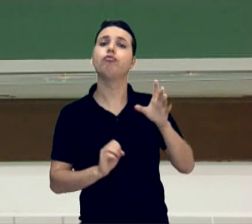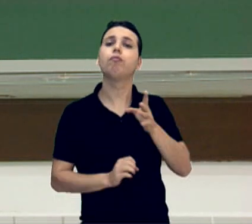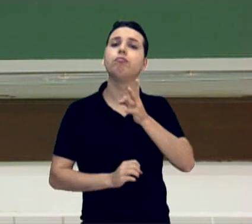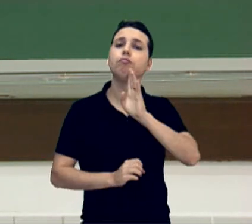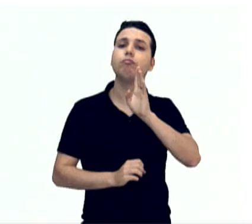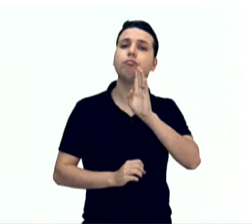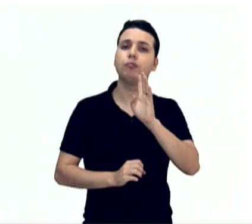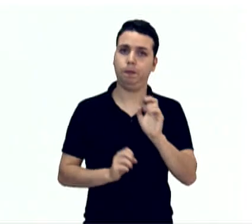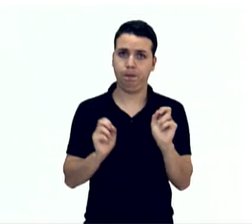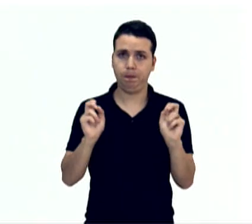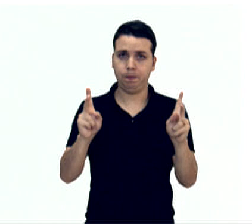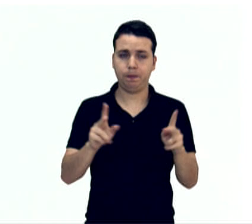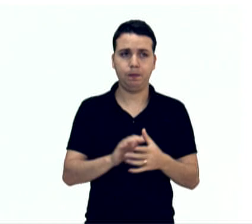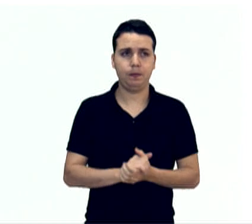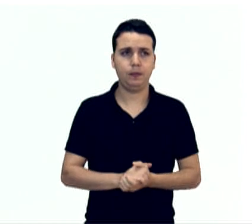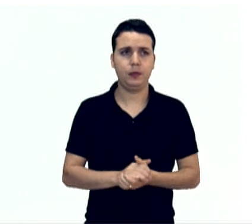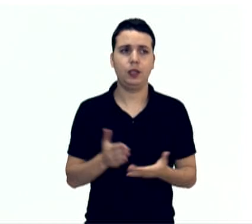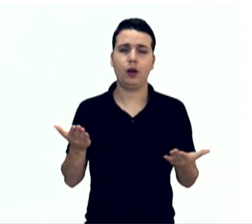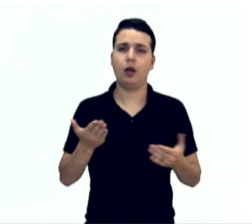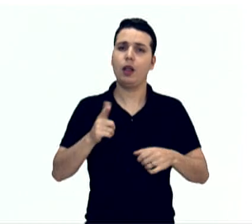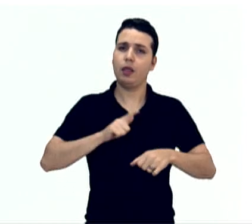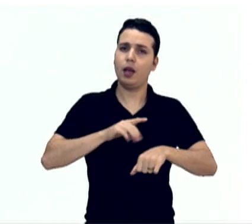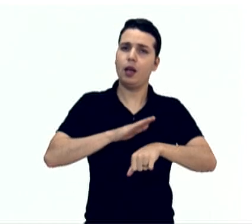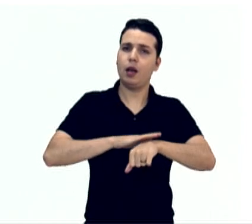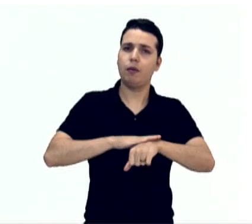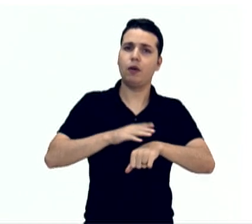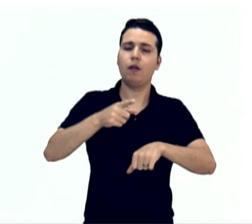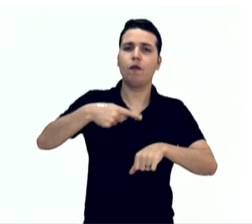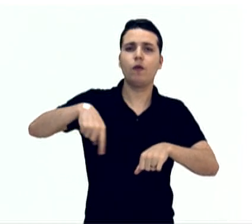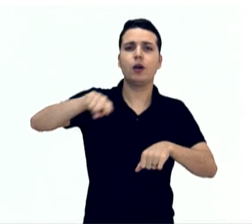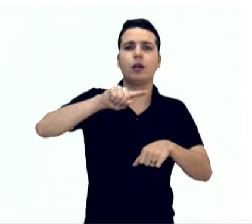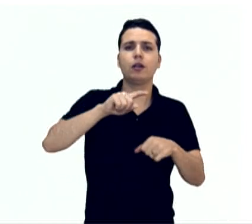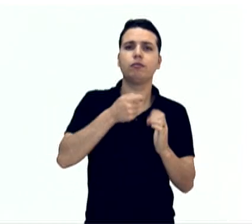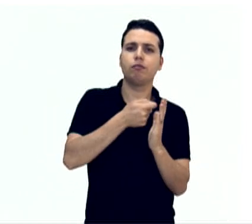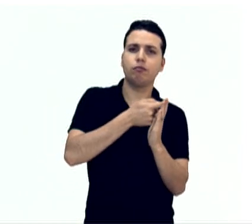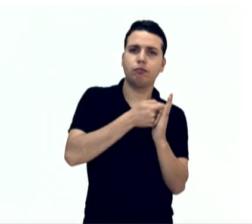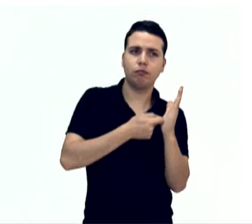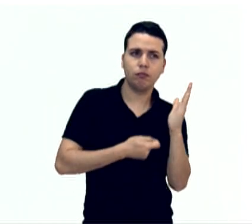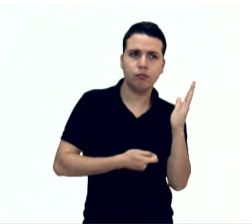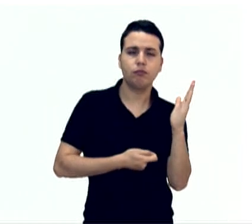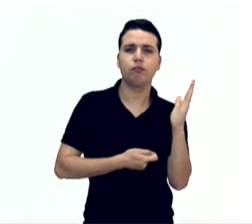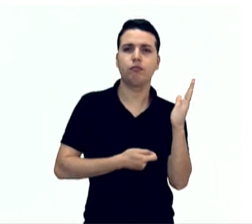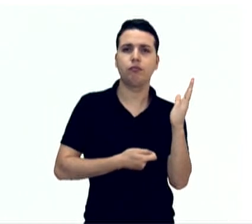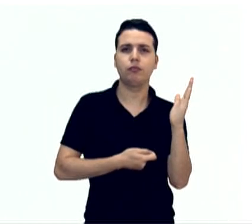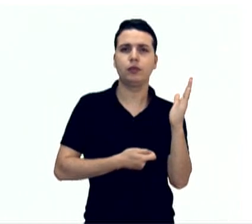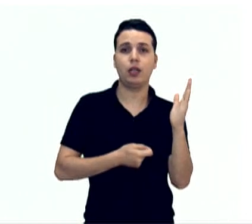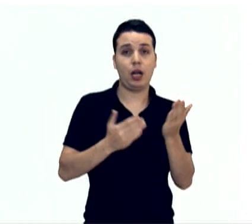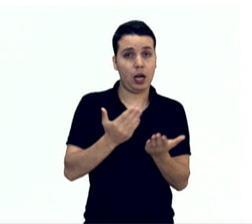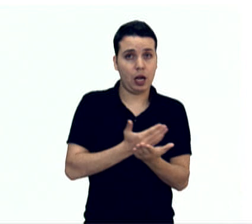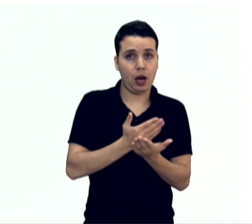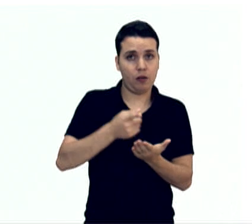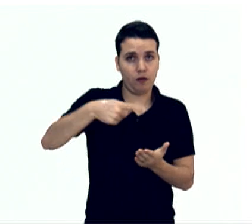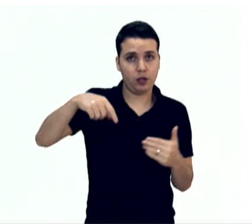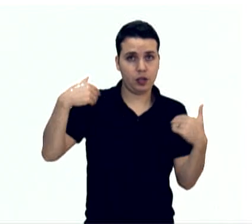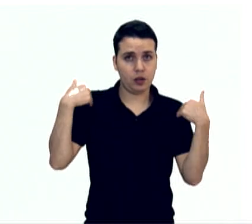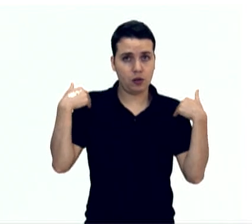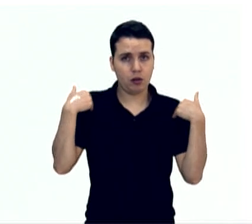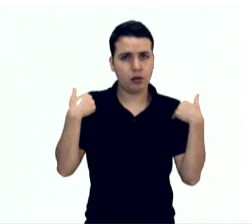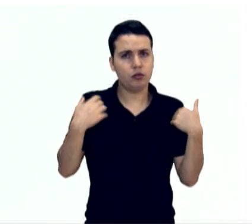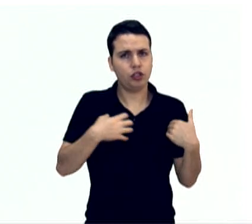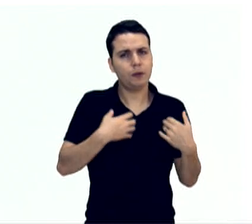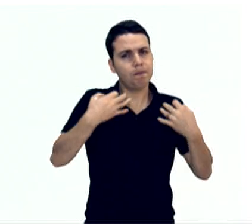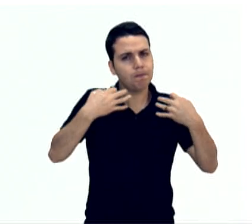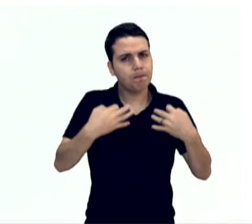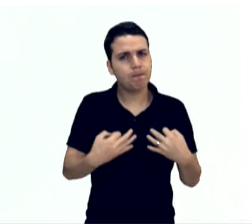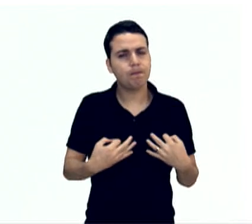conhecer, certo? Então, agora vocês vão ter um tempo para produzir, né, no caderno de vocês, bem